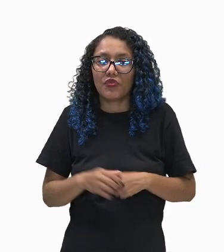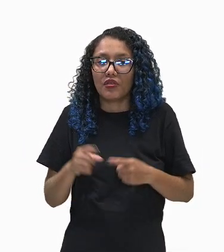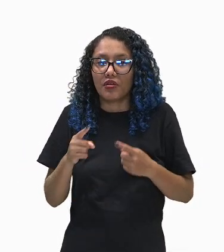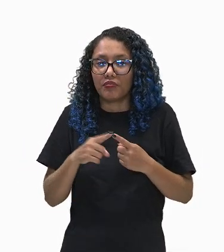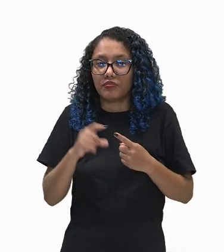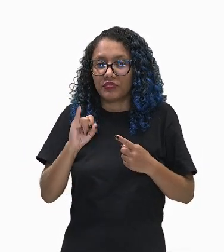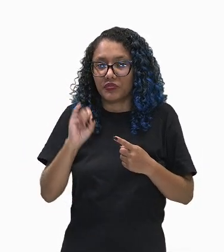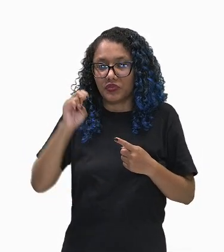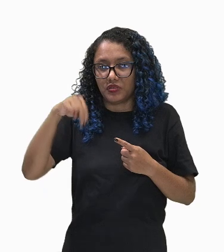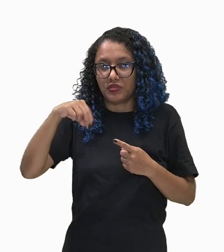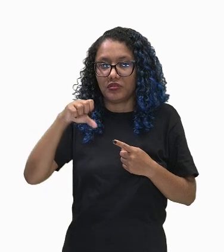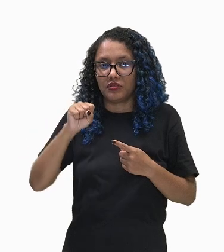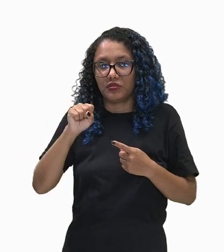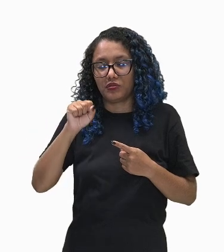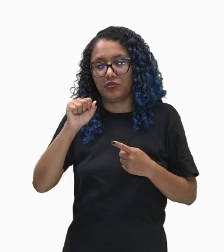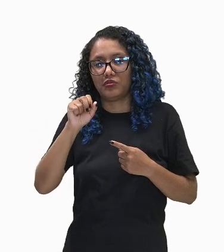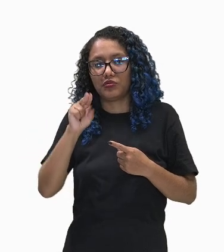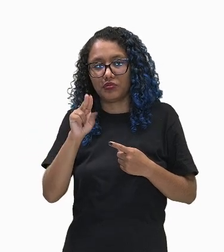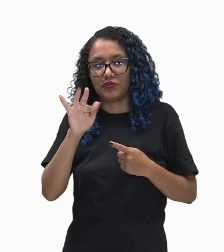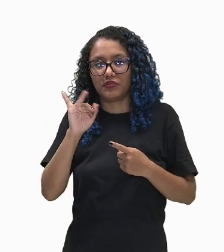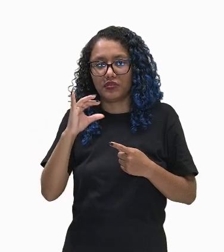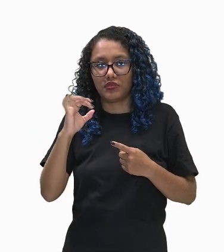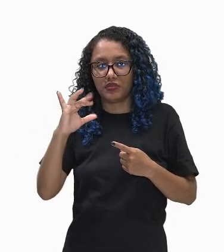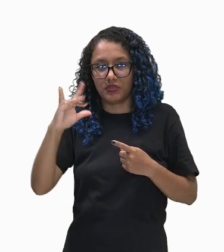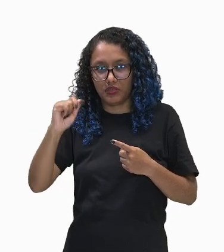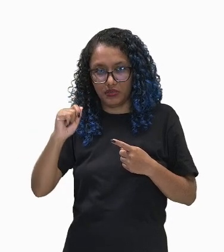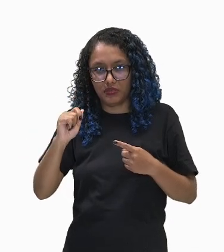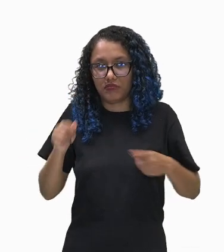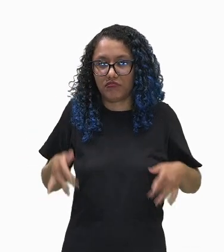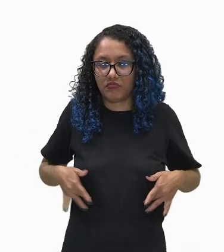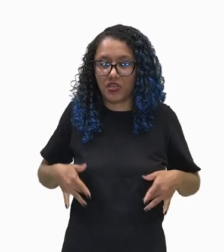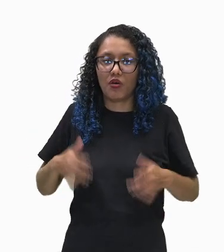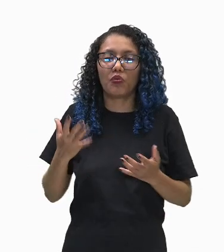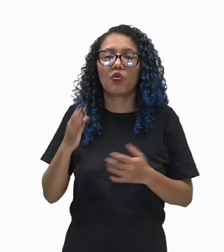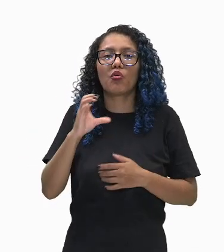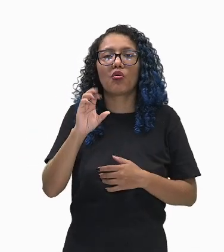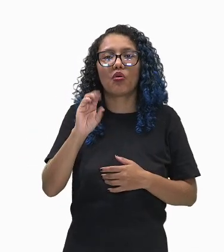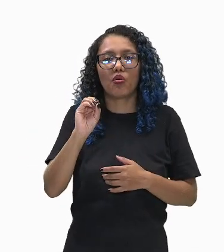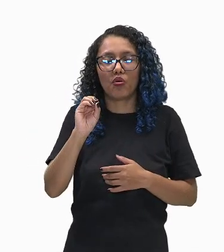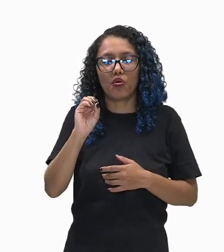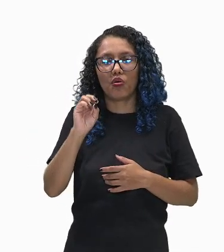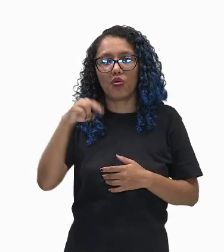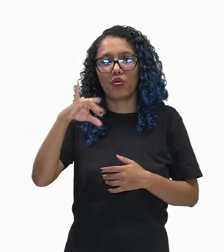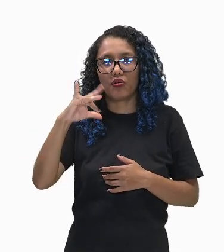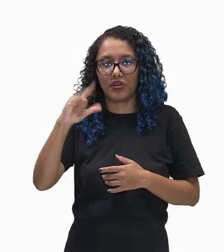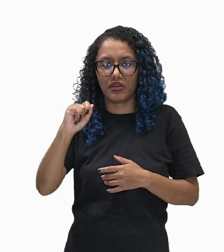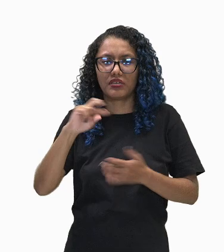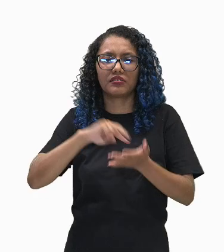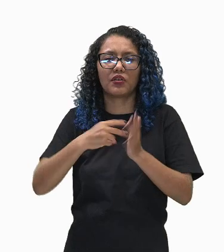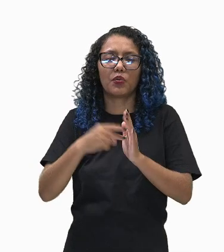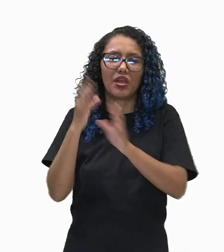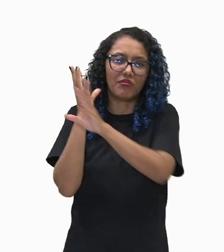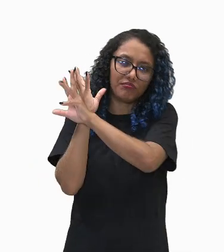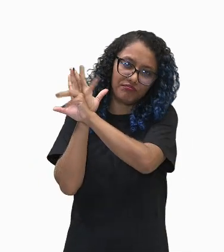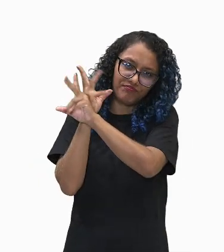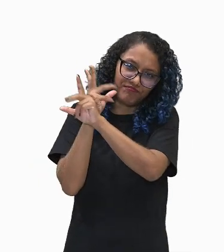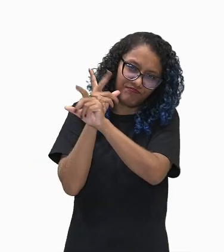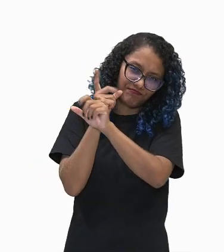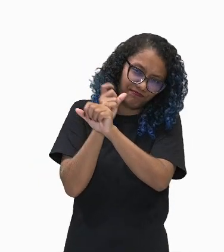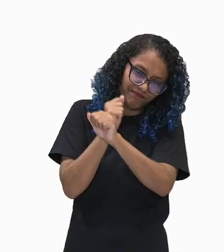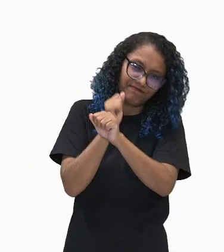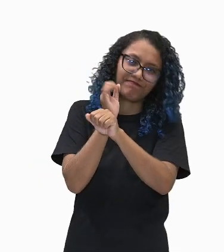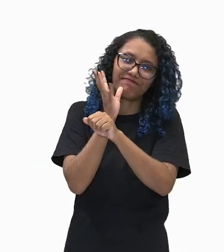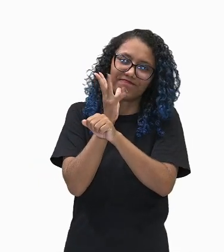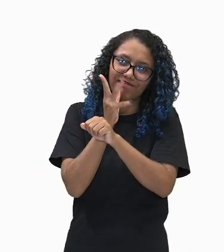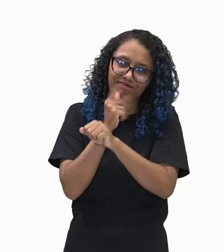renal crônica. Isso mesmo, crônica, quando tem essa palavrinha, fiquem atentos. É algo que demanda muito